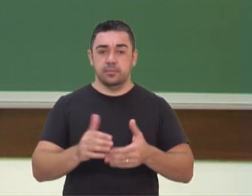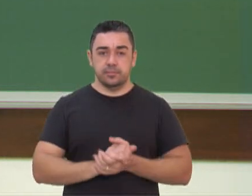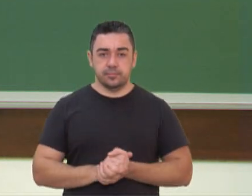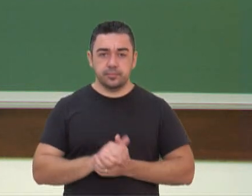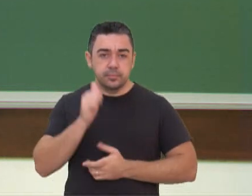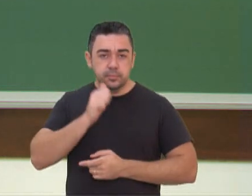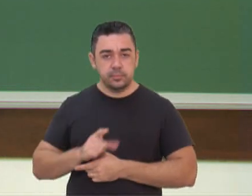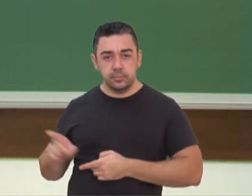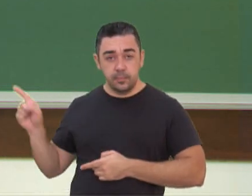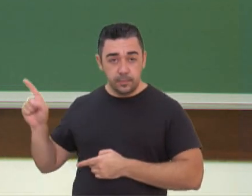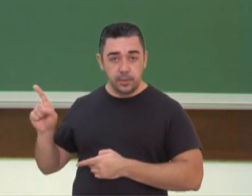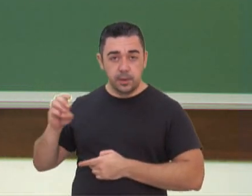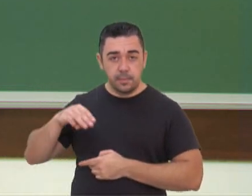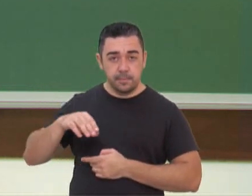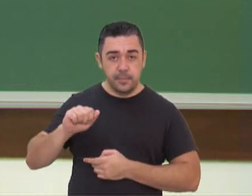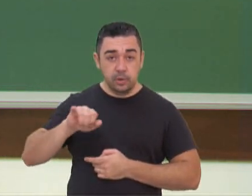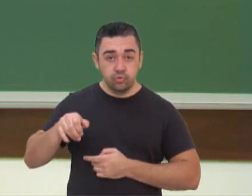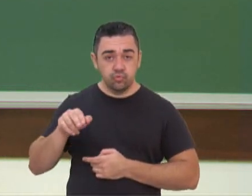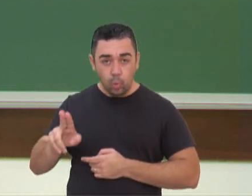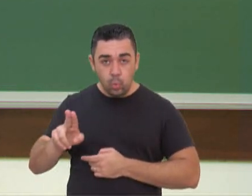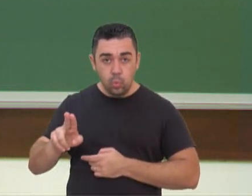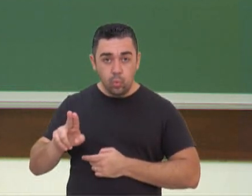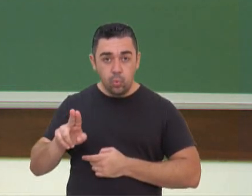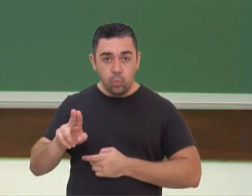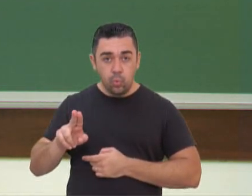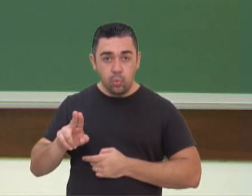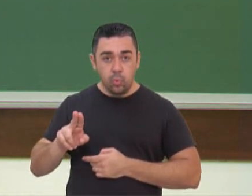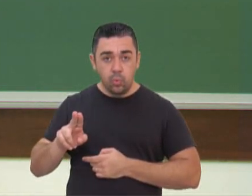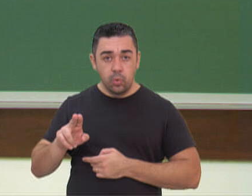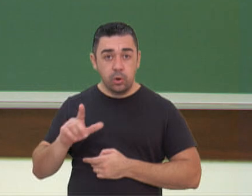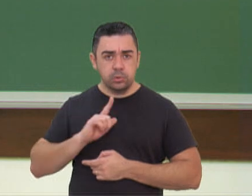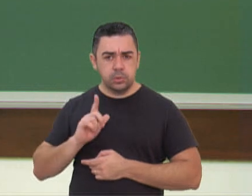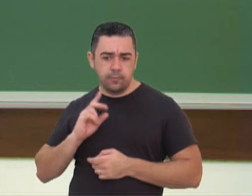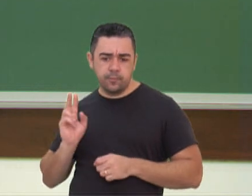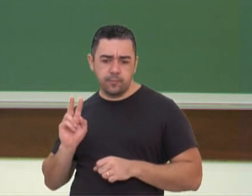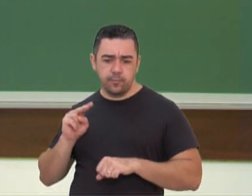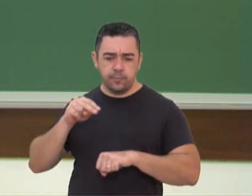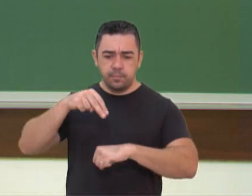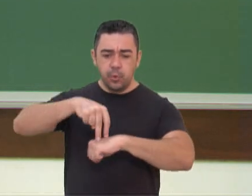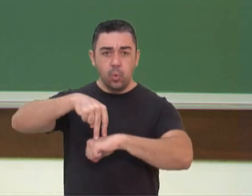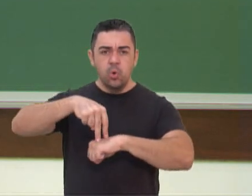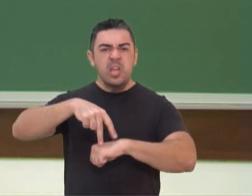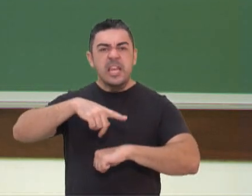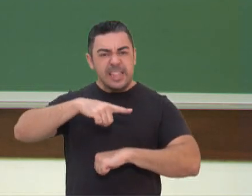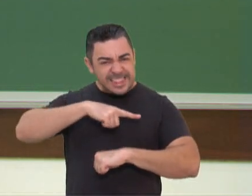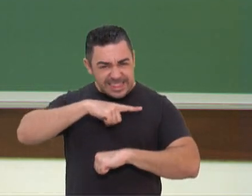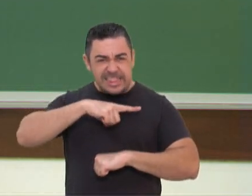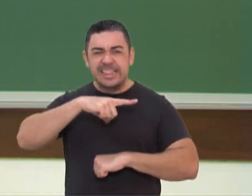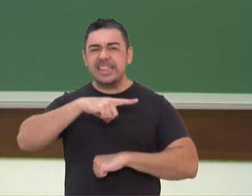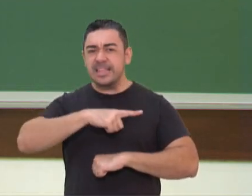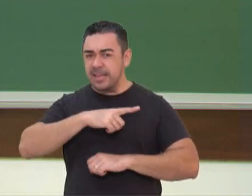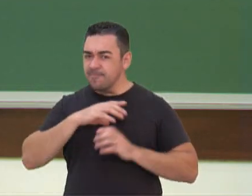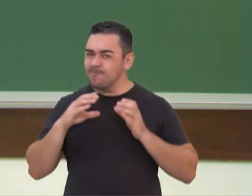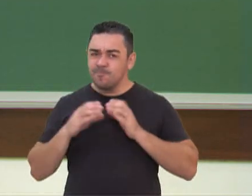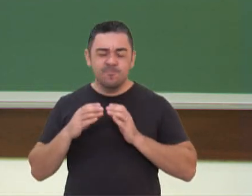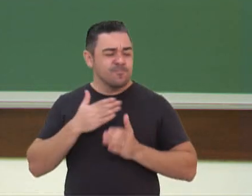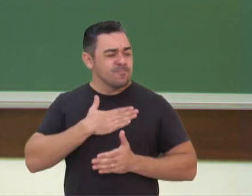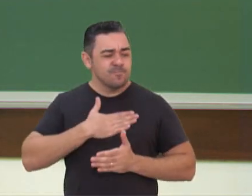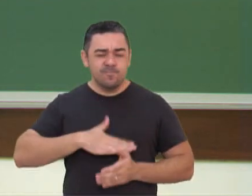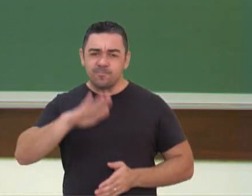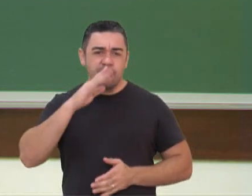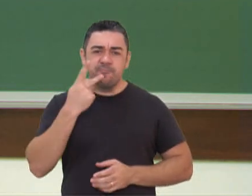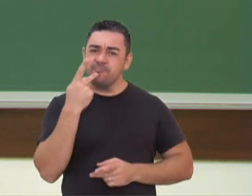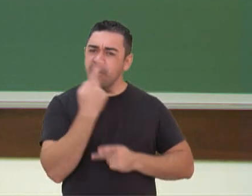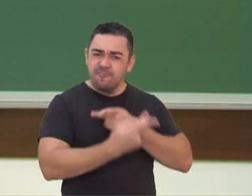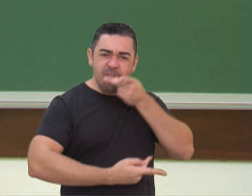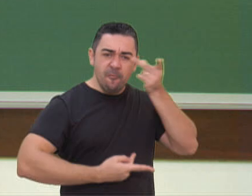Maju Coutinho, inclusive, quando ela apareceu nessa posição de destaque, como ela foi criticada, como deu toda uma discussão em torno